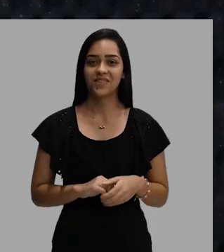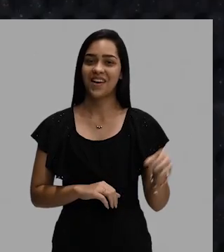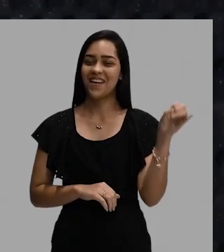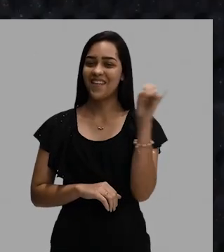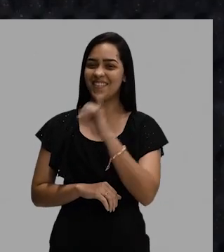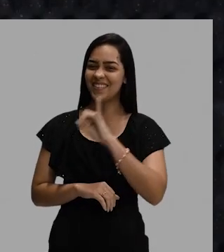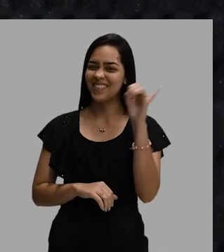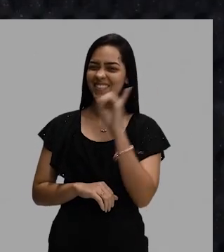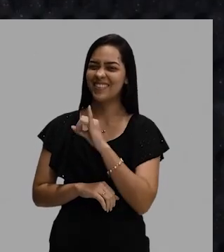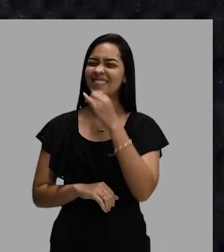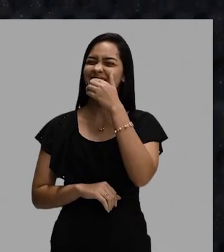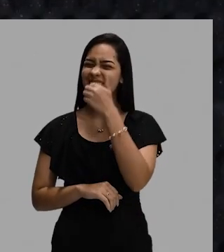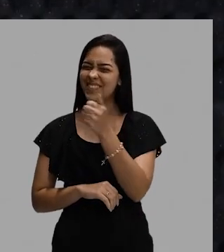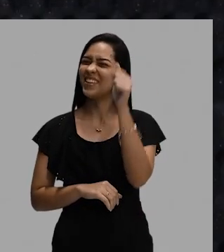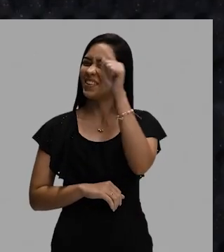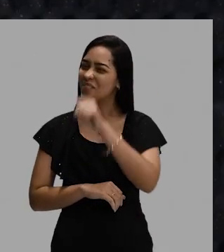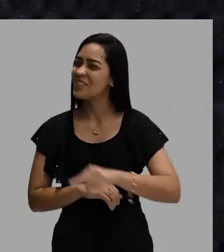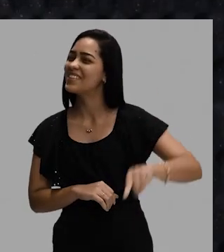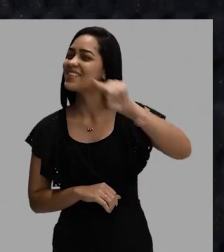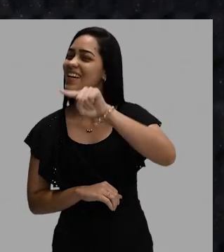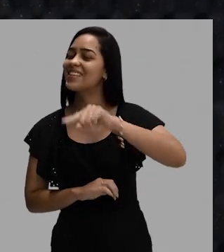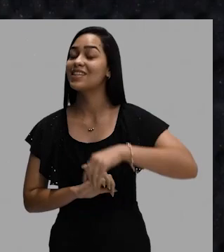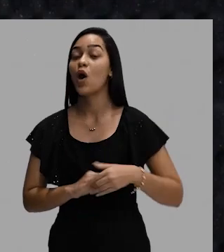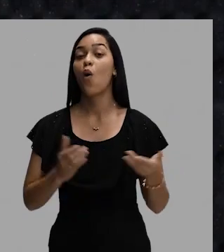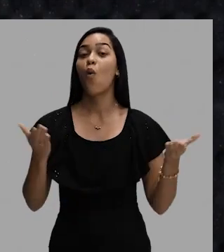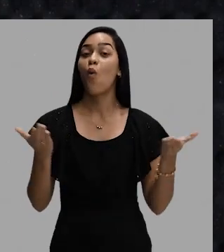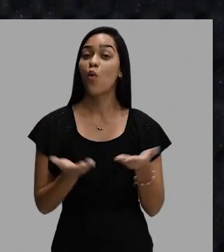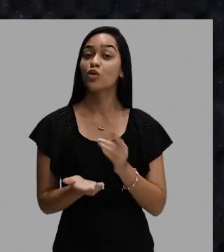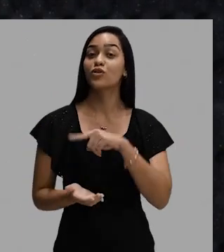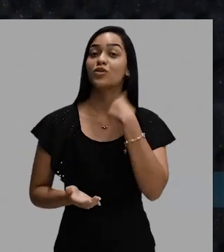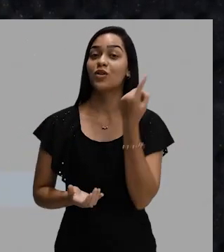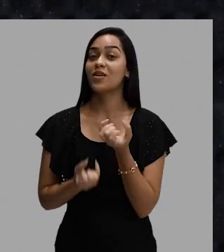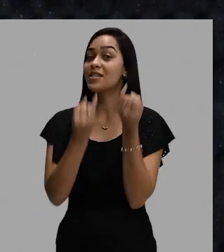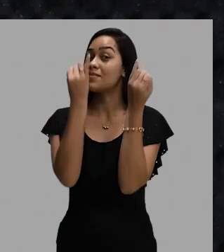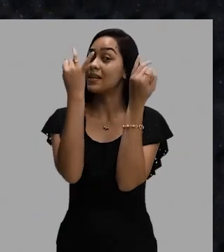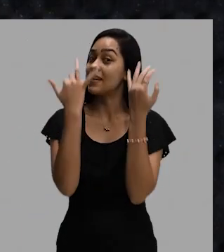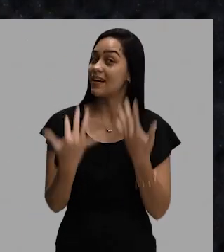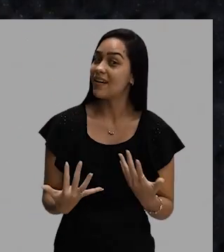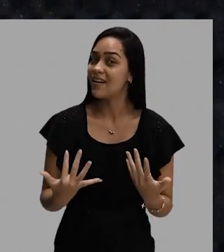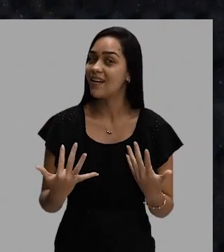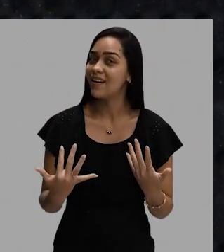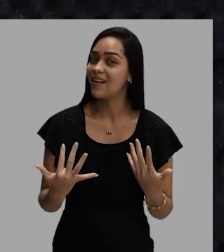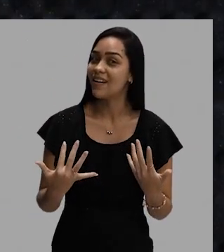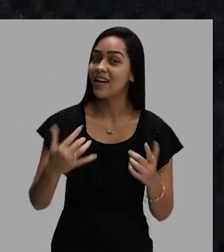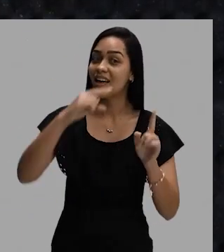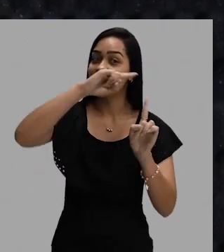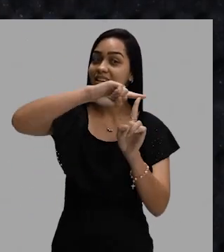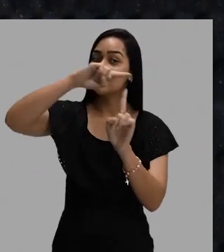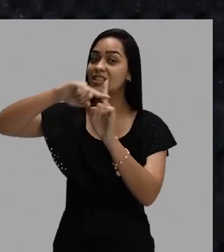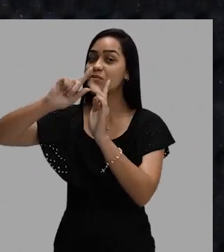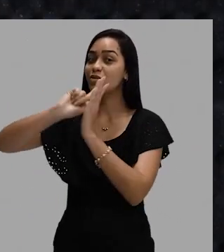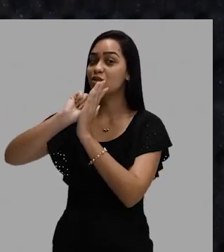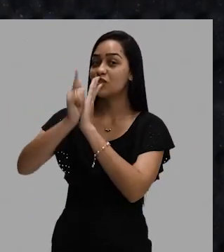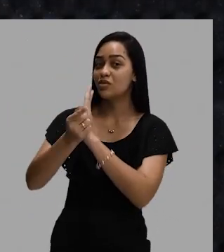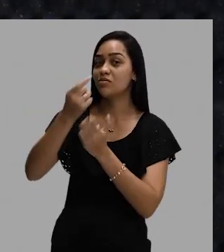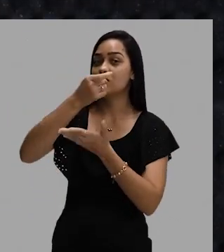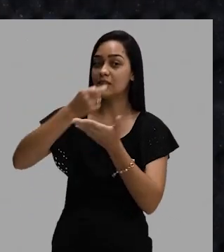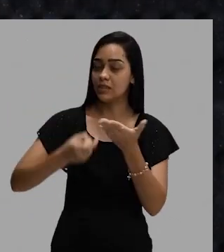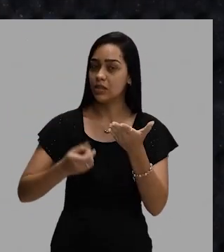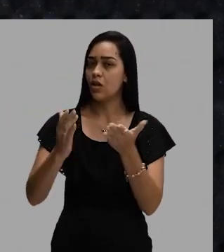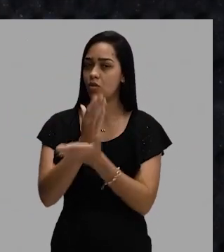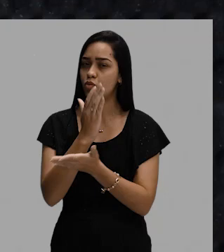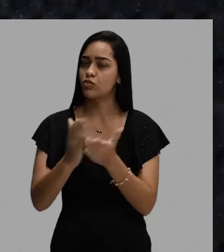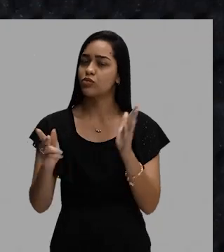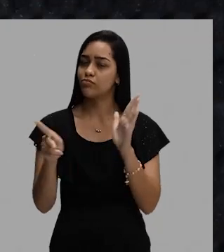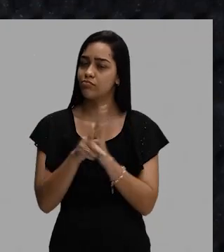Oi, chuchus! Tudo bem com vocês? Hoje nós vamos falar de tipos textuais, alguns específicos,